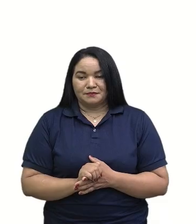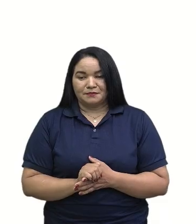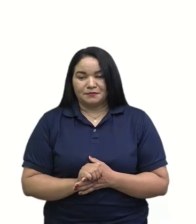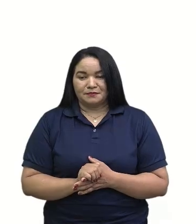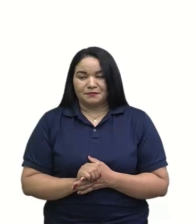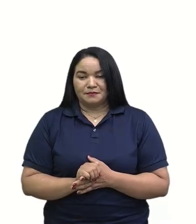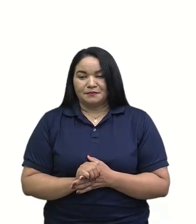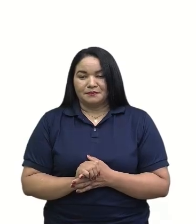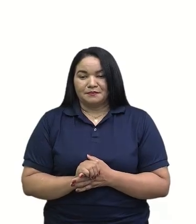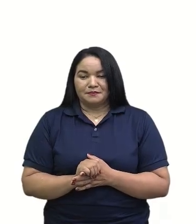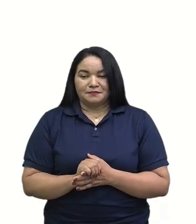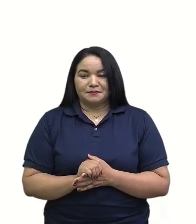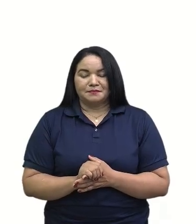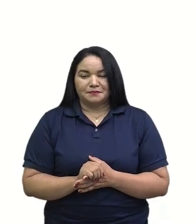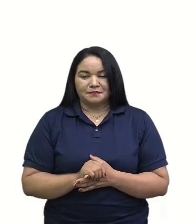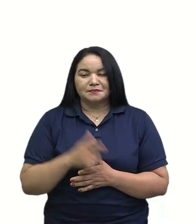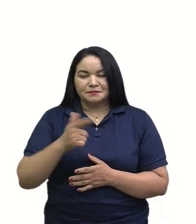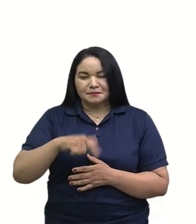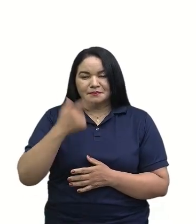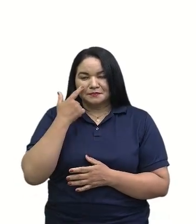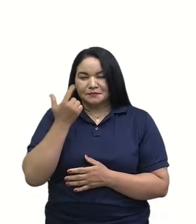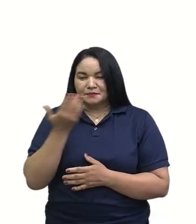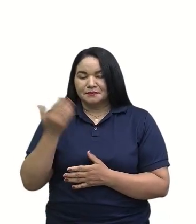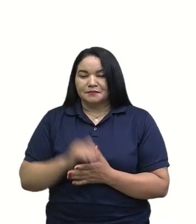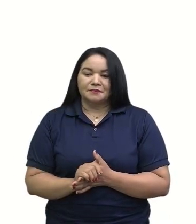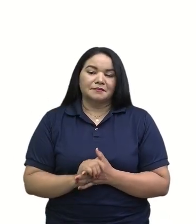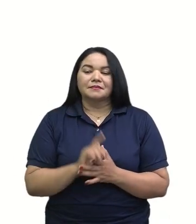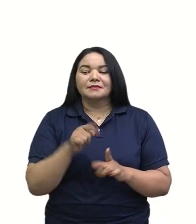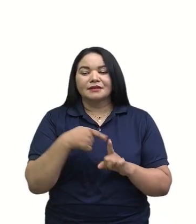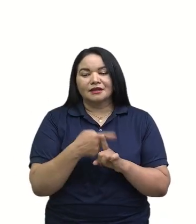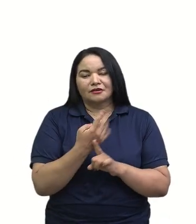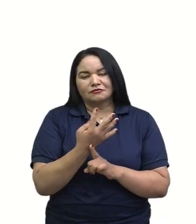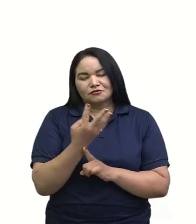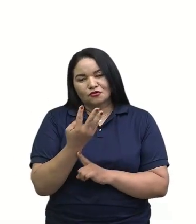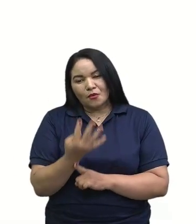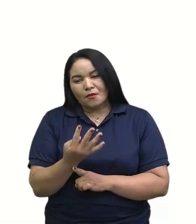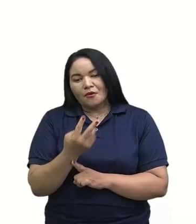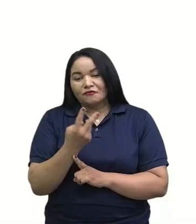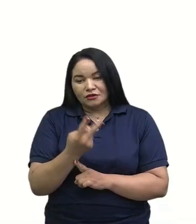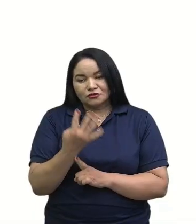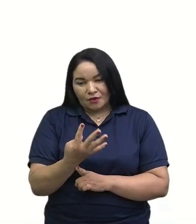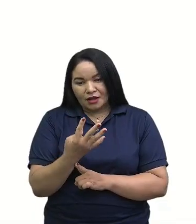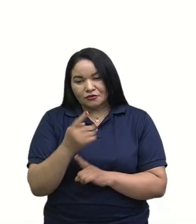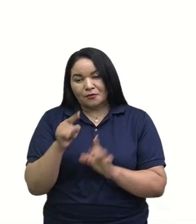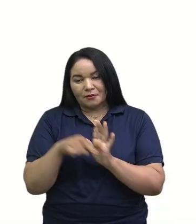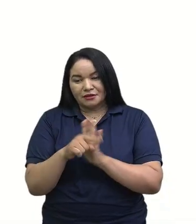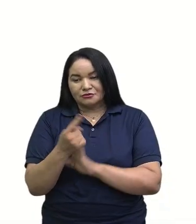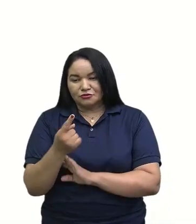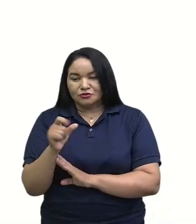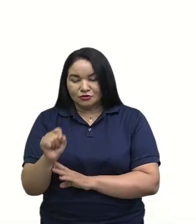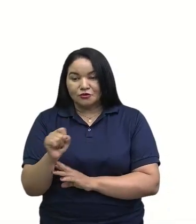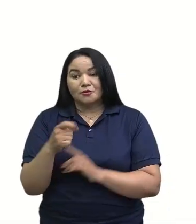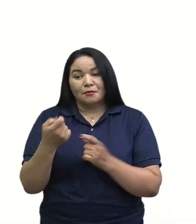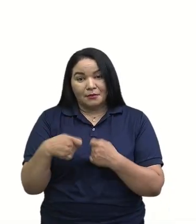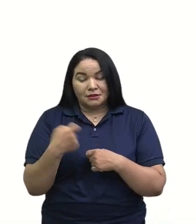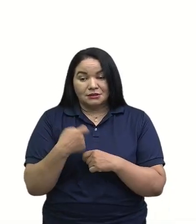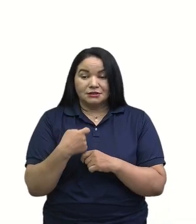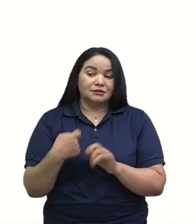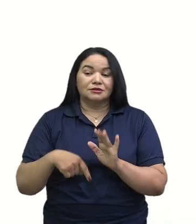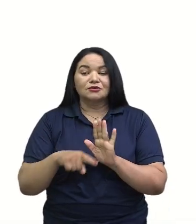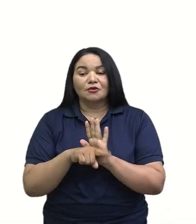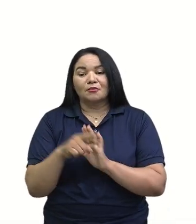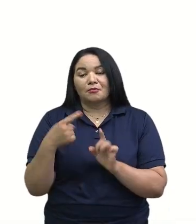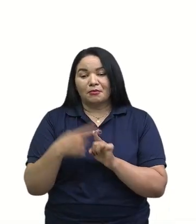lembrar, ó, 24 mais 24 menos 18. Nós temos aí uma que subtrair, porque nós temos números com